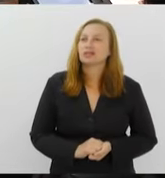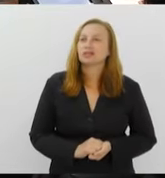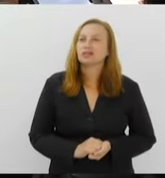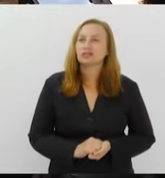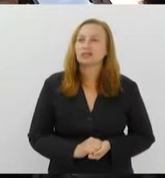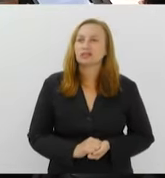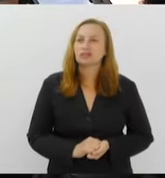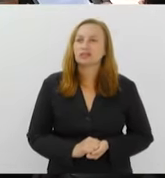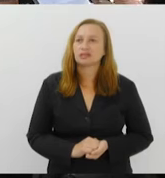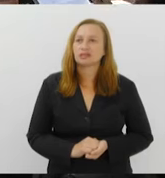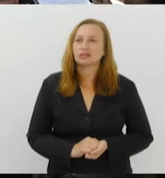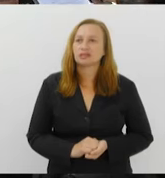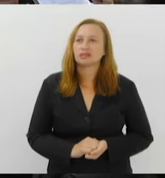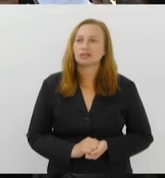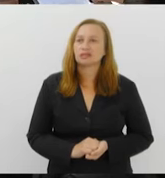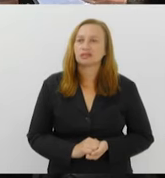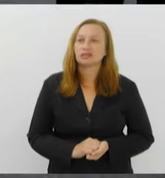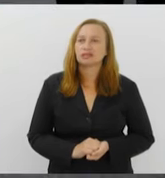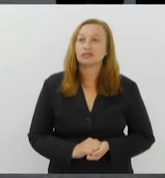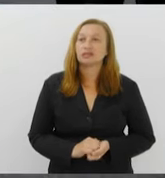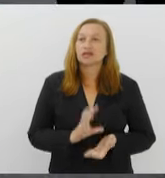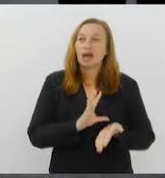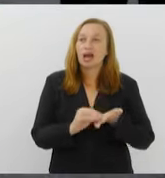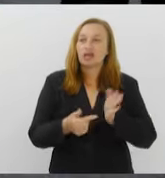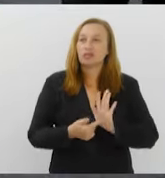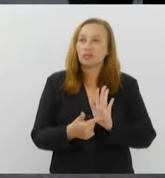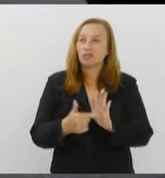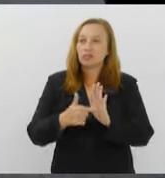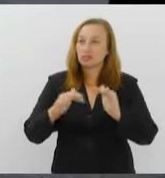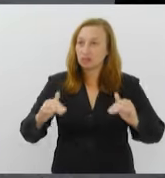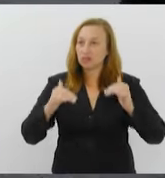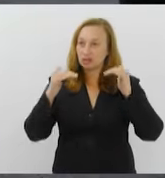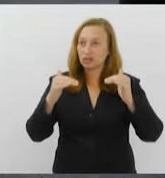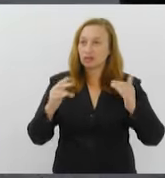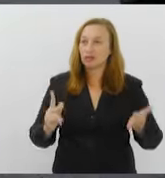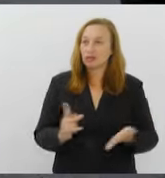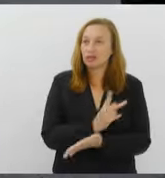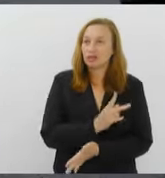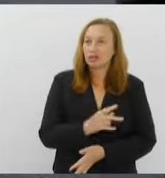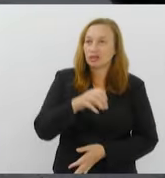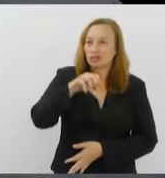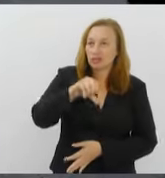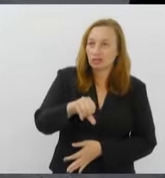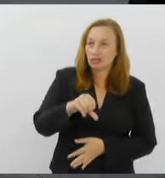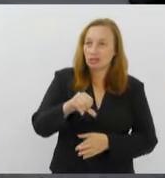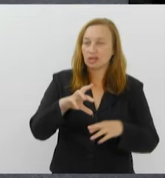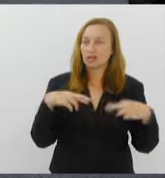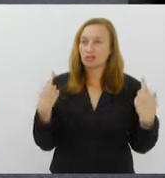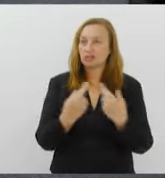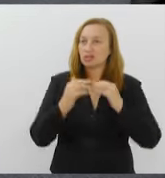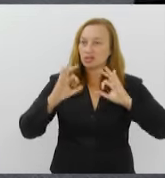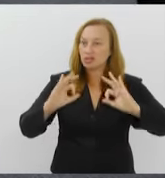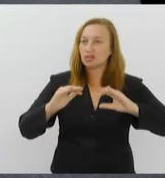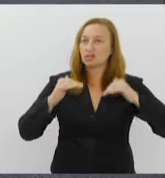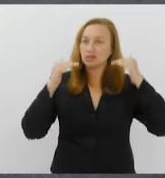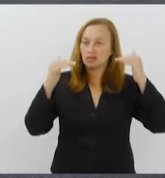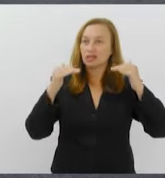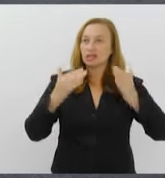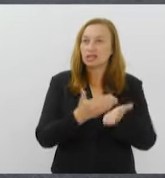Serafini é o nosso líder da presidência. A ata reflete com exatidão o ocorrido na 9ª sessão extraordinária, que